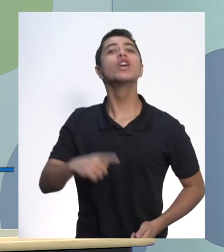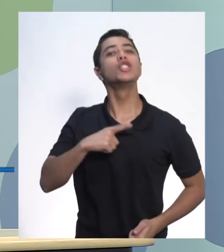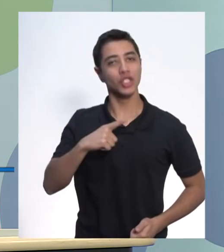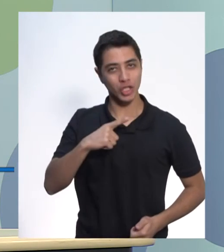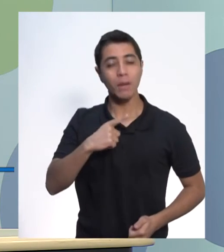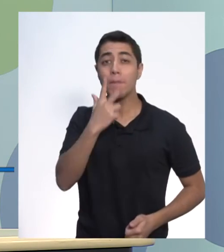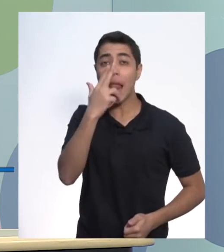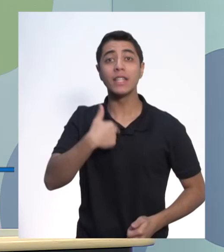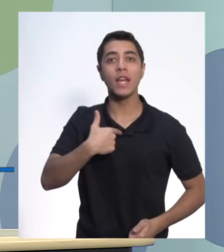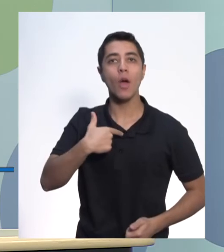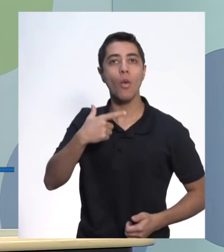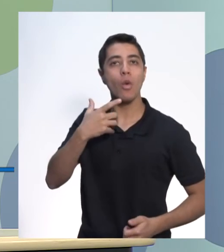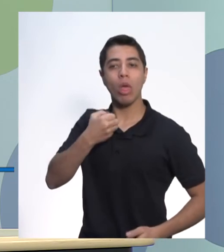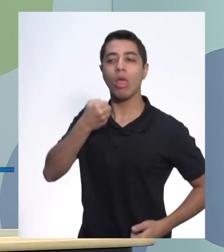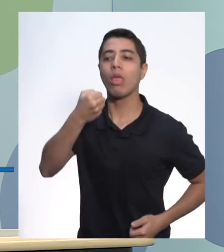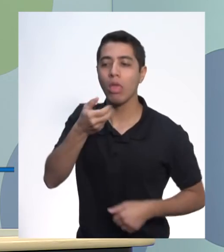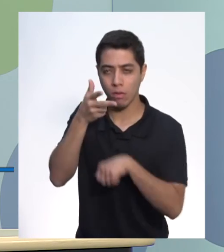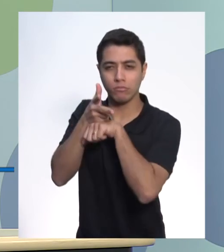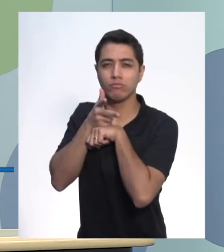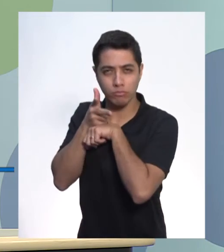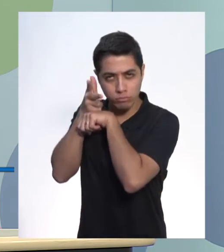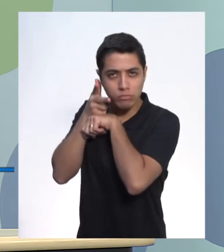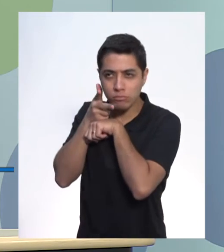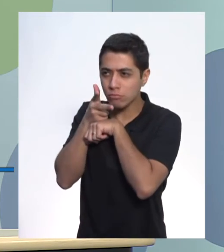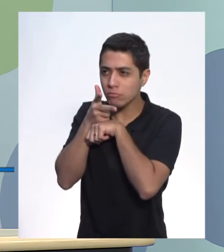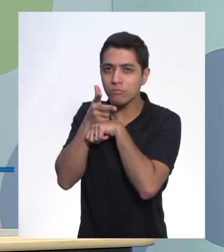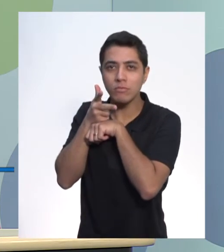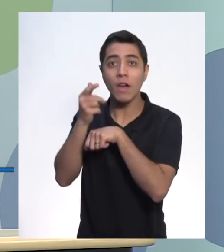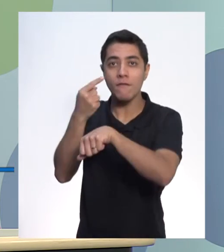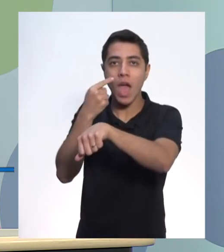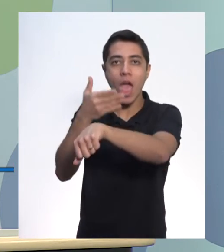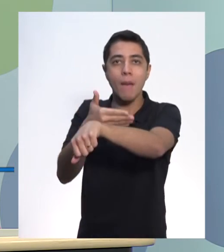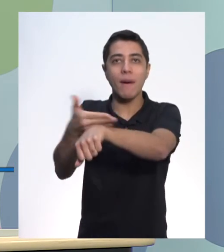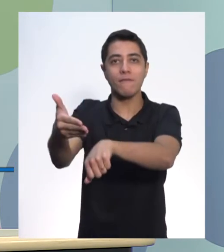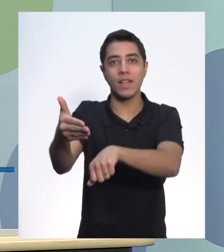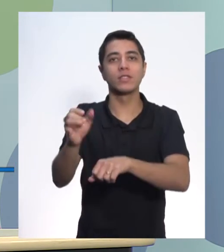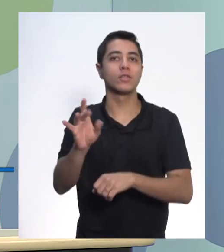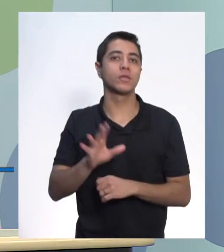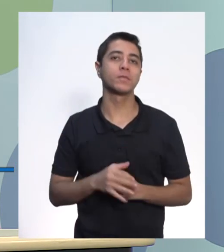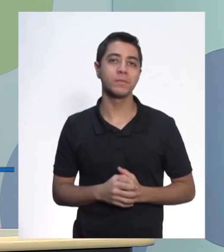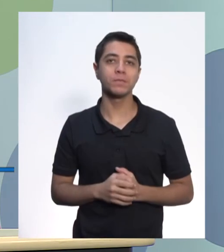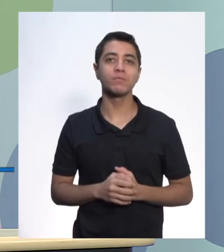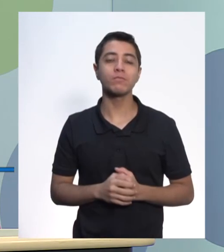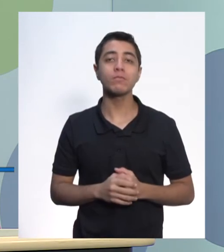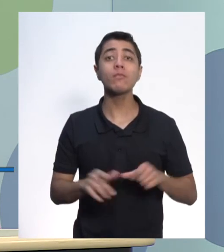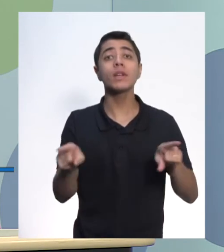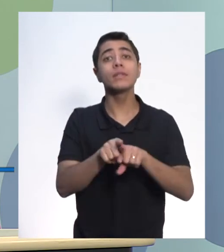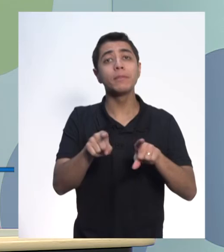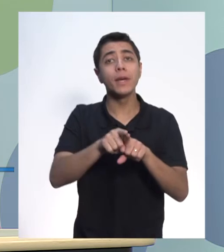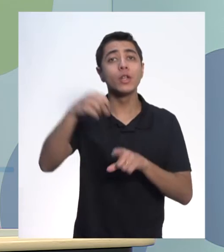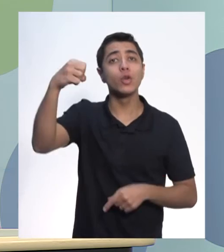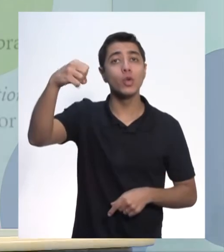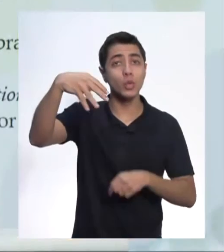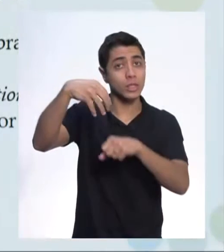ali na história. Dicas de iluminação. Use